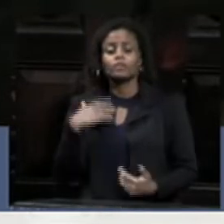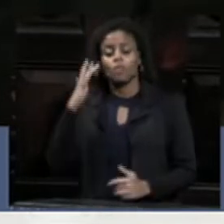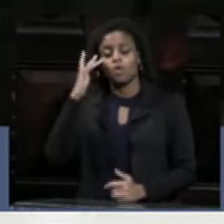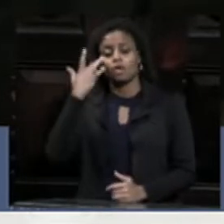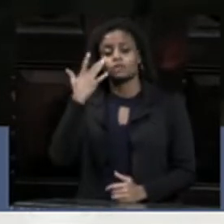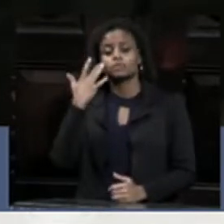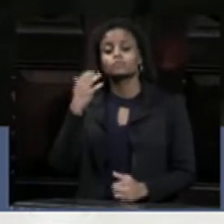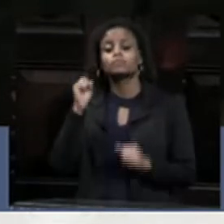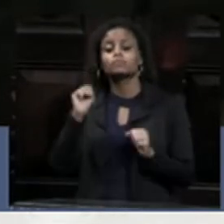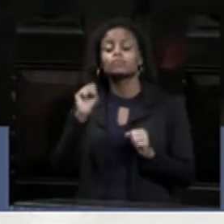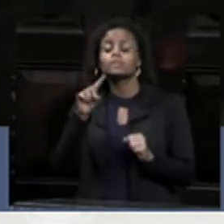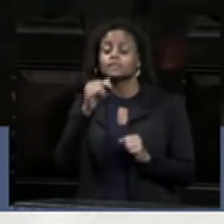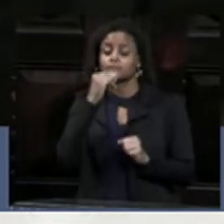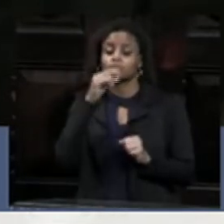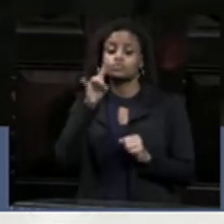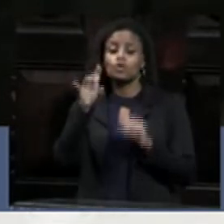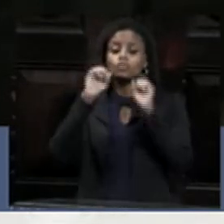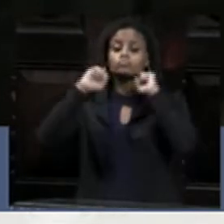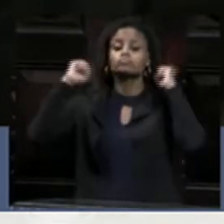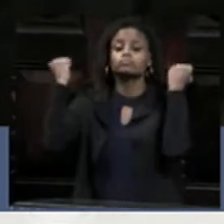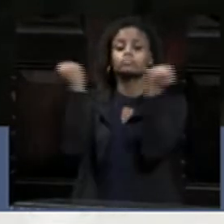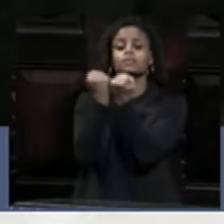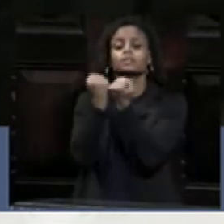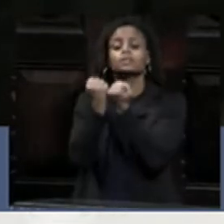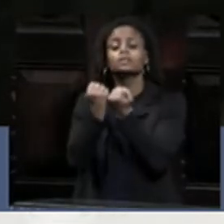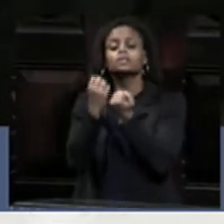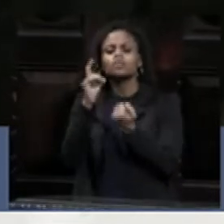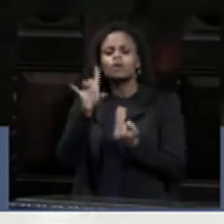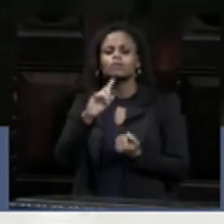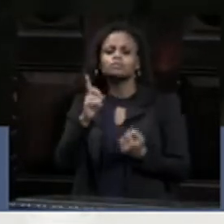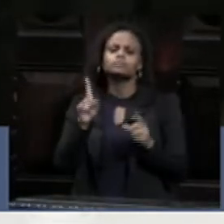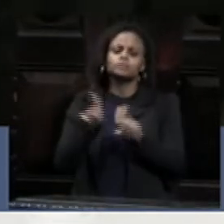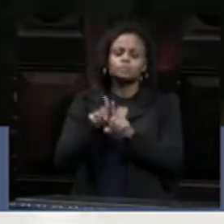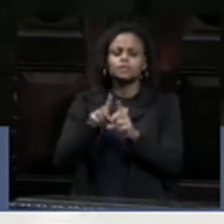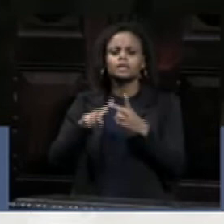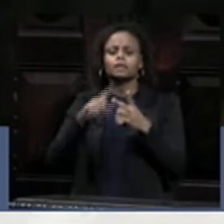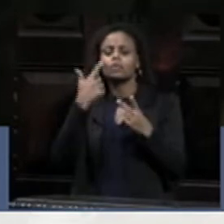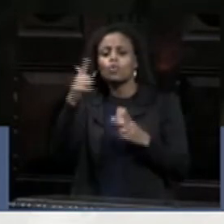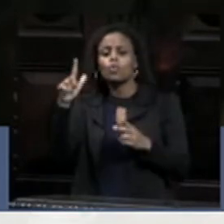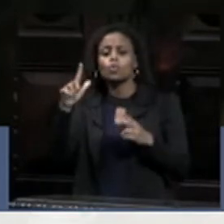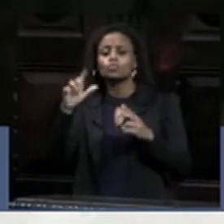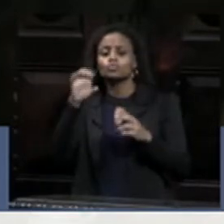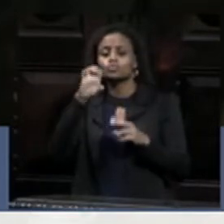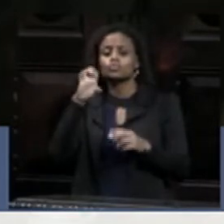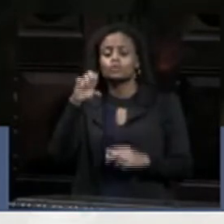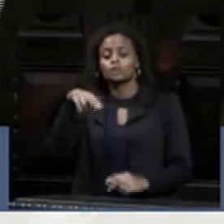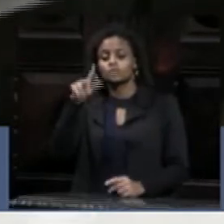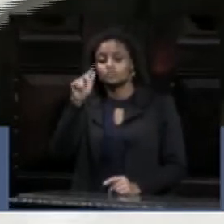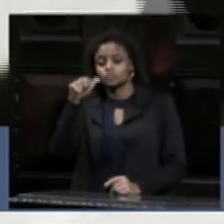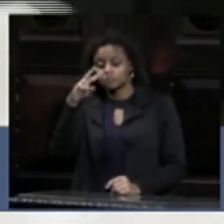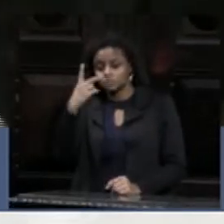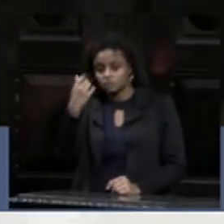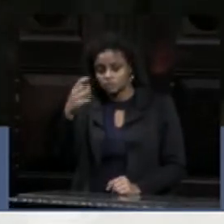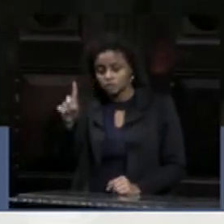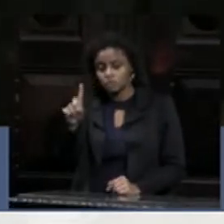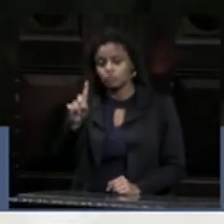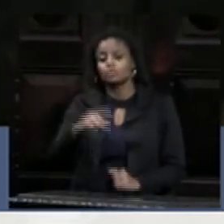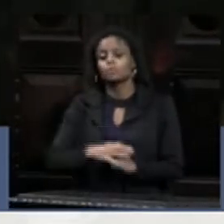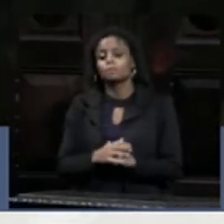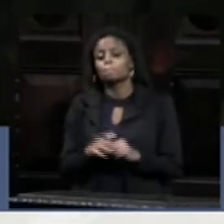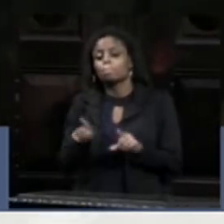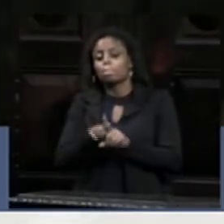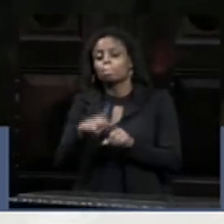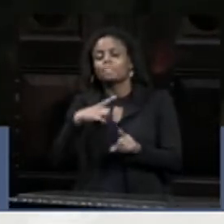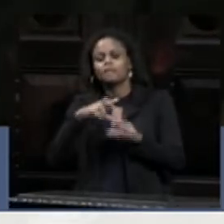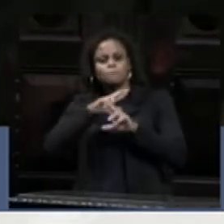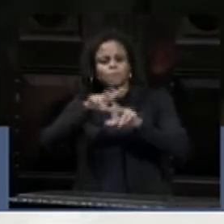ao Maracanã. Aí tem o Engeão, que é uma parceria público-privada também. Já tem todos os outros equipamentos públicos